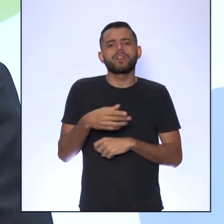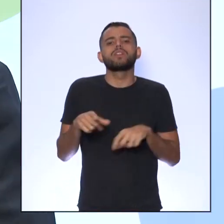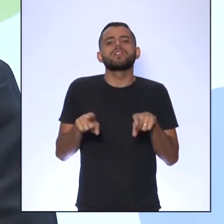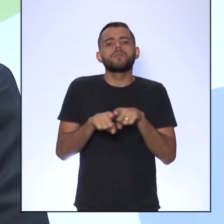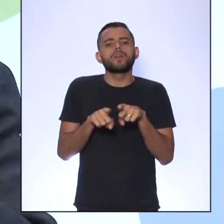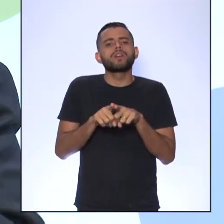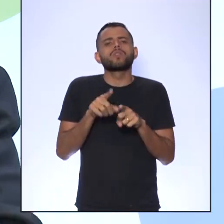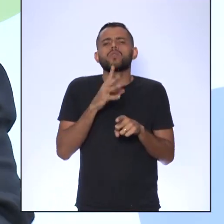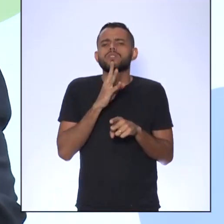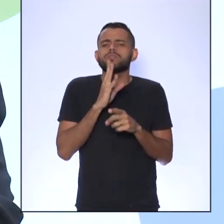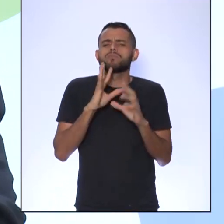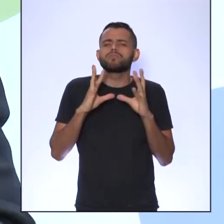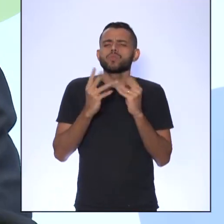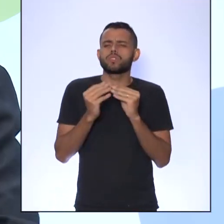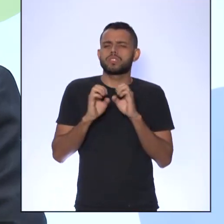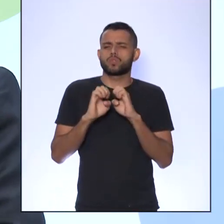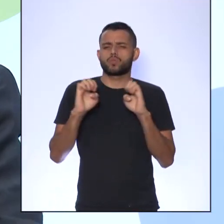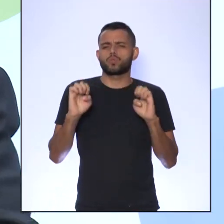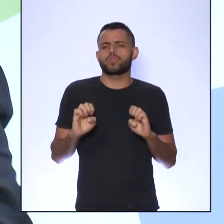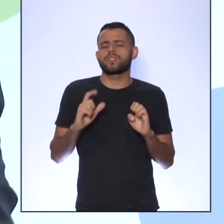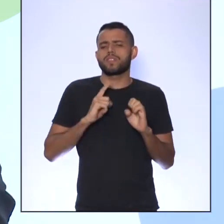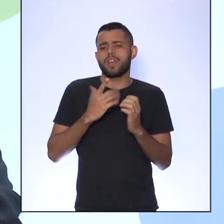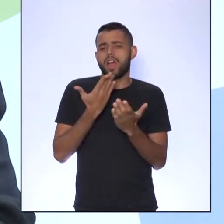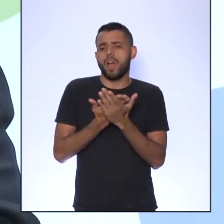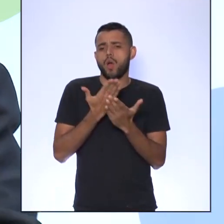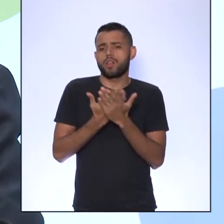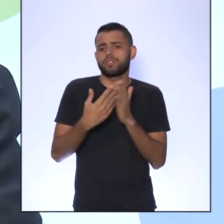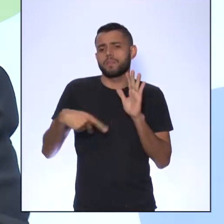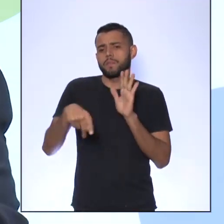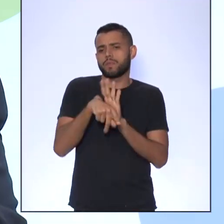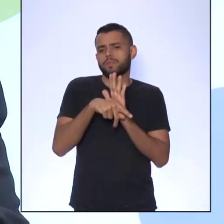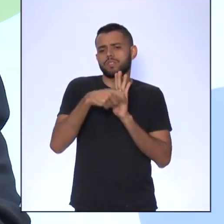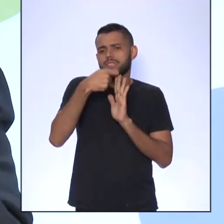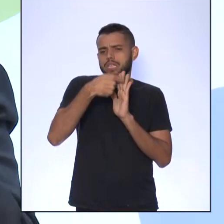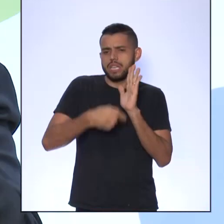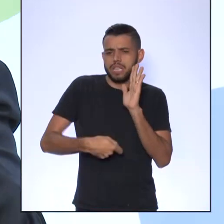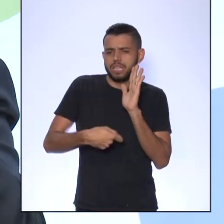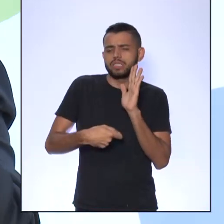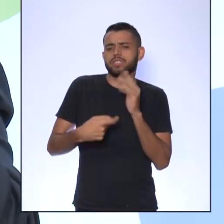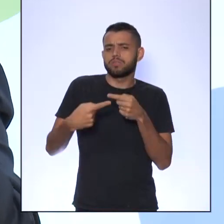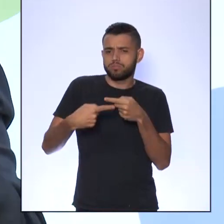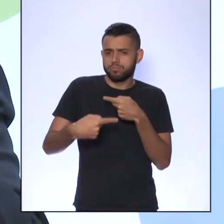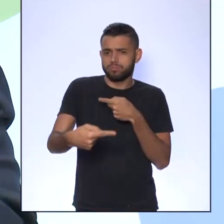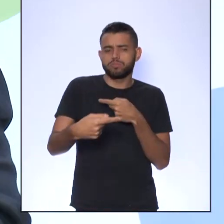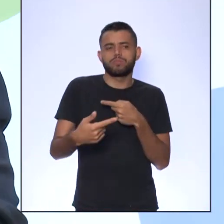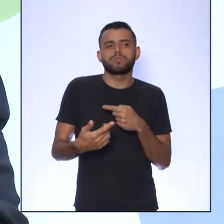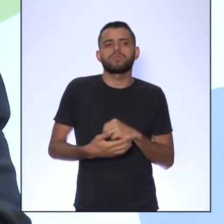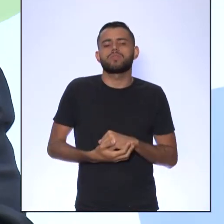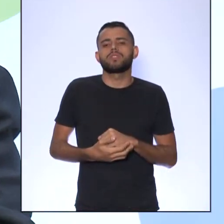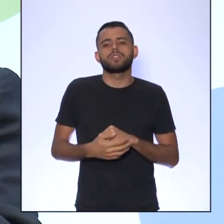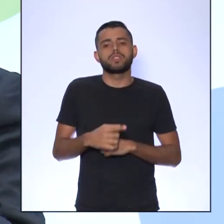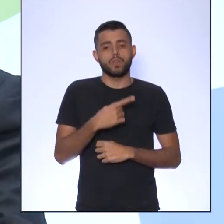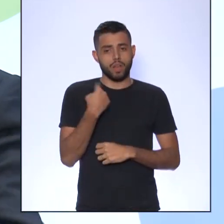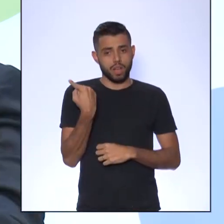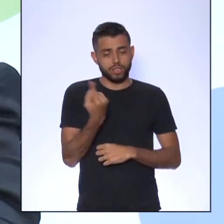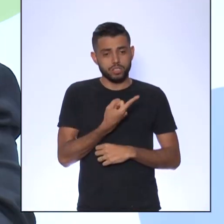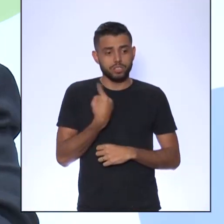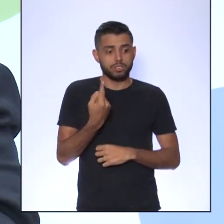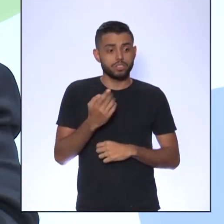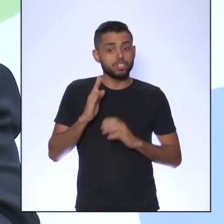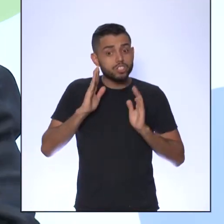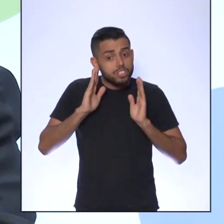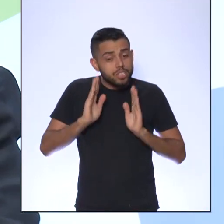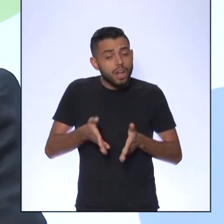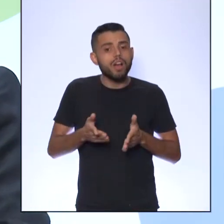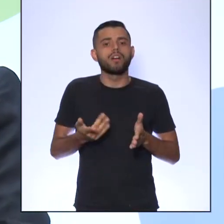conhecer a estrutura. A gente vai ter aulas aí específicas sobre redação aí nos próximos dias. Adianto que a gente já Daqui uns tempos vai ter um